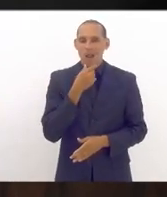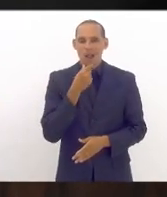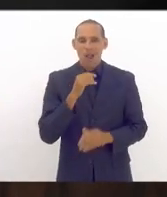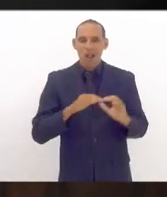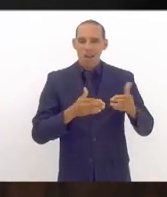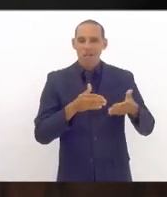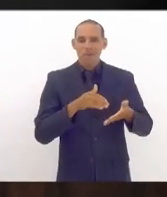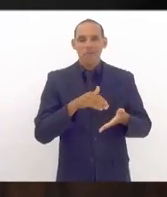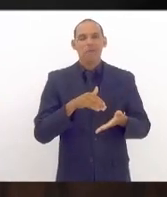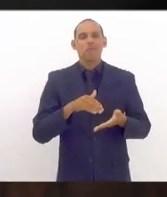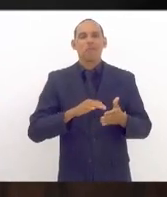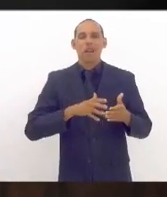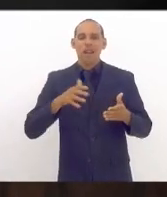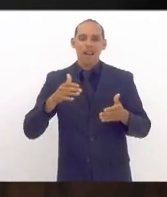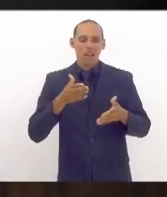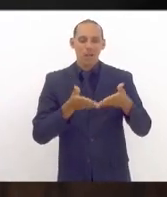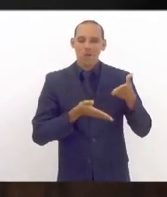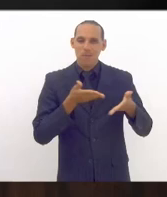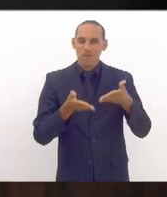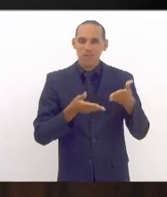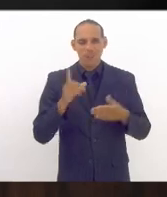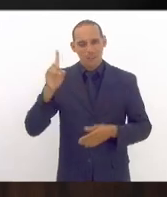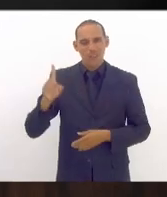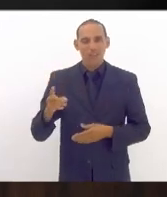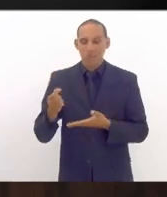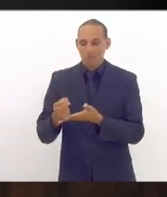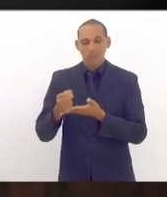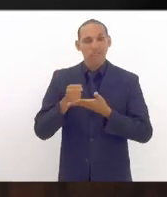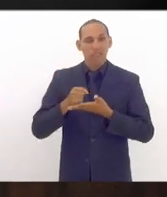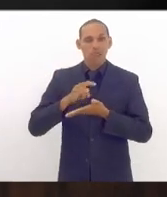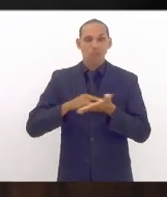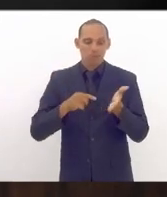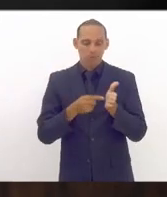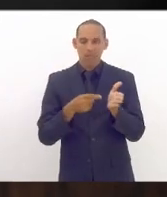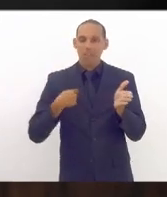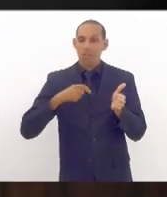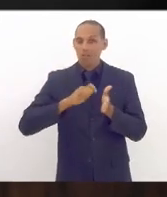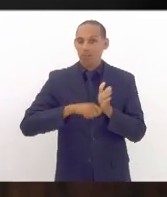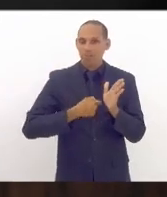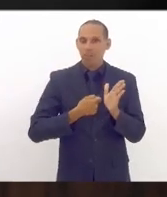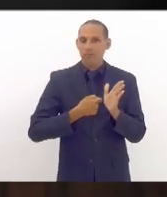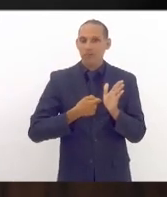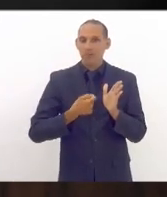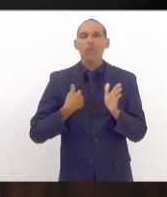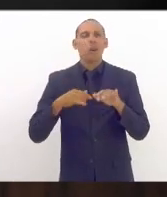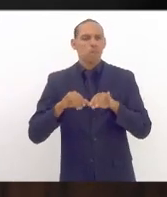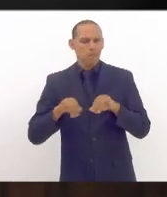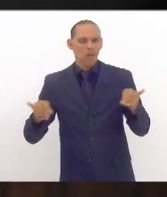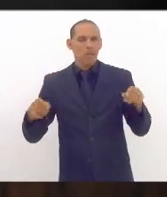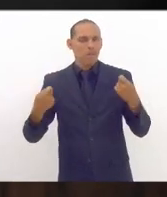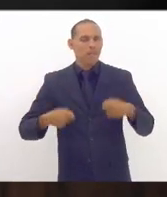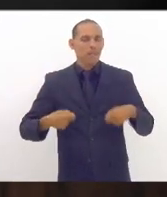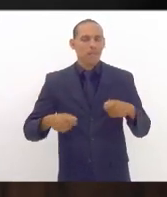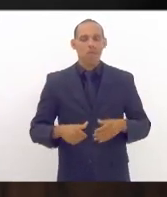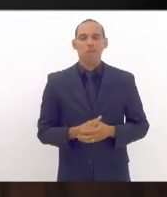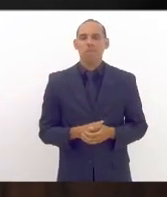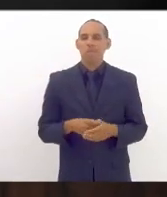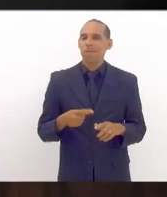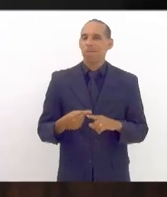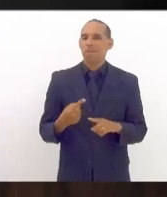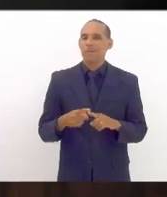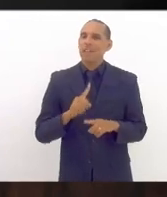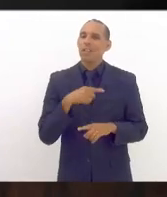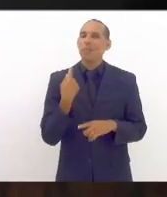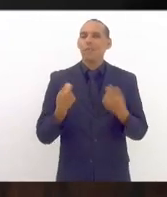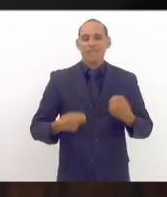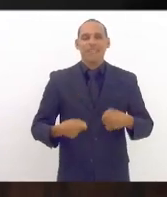diretor trouxe aqui um documento para eu assinar e tem que fazer a propaganda porque a gente